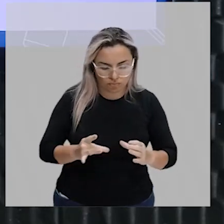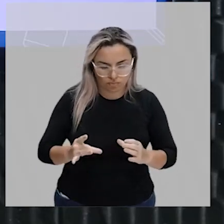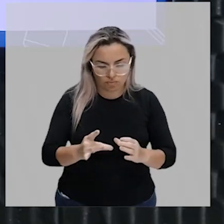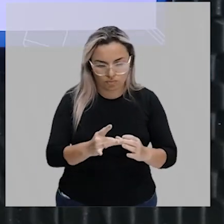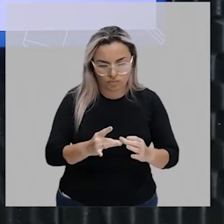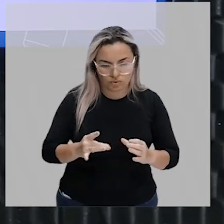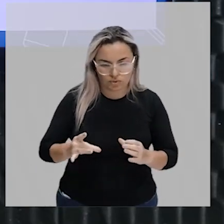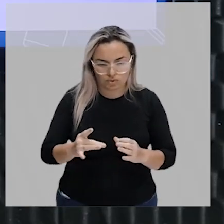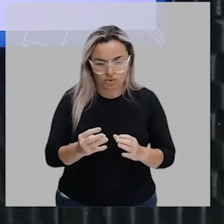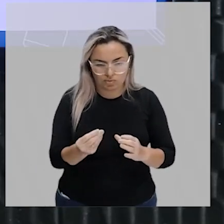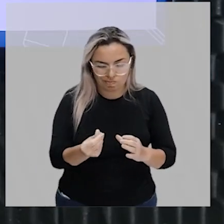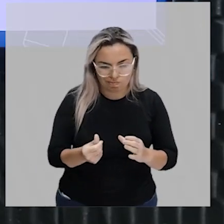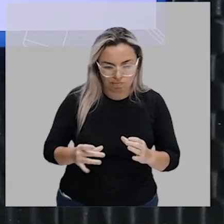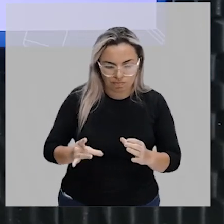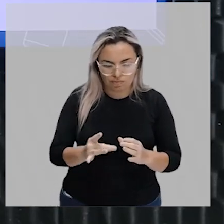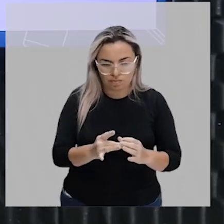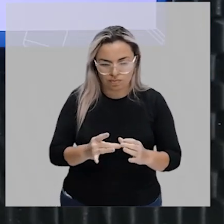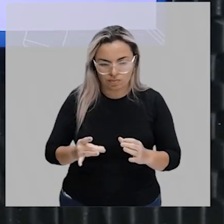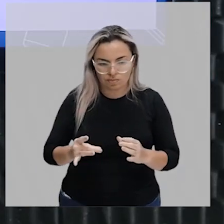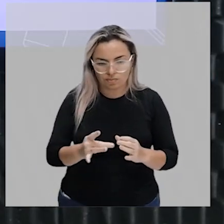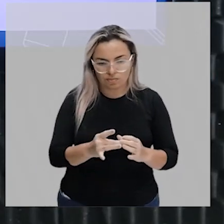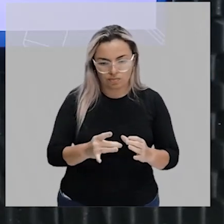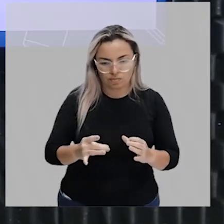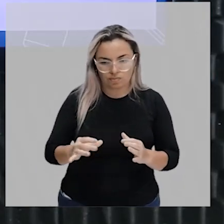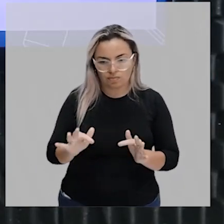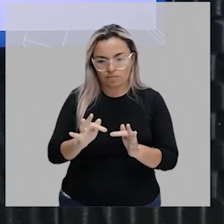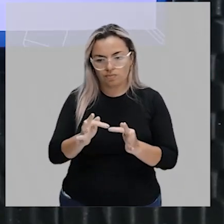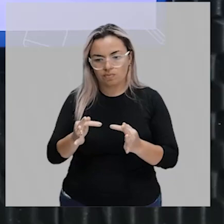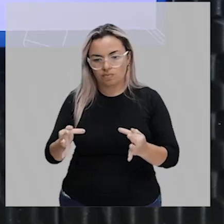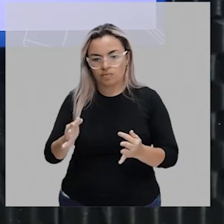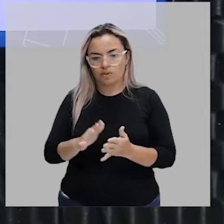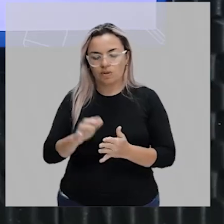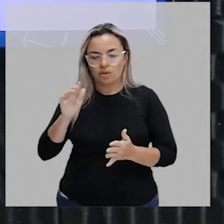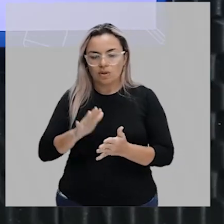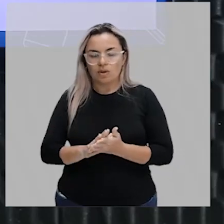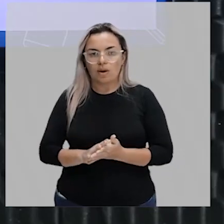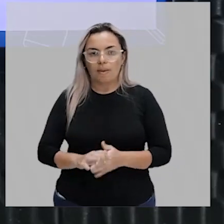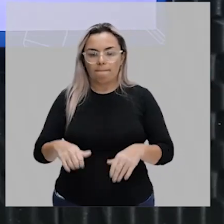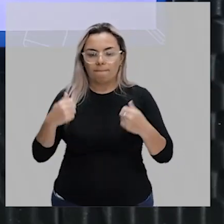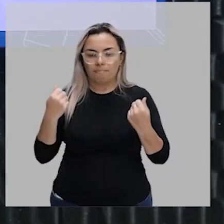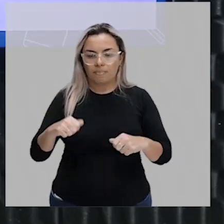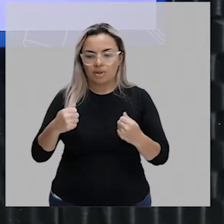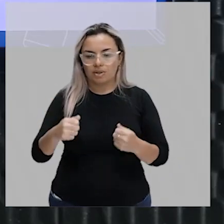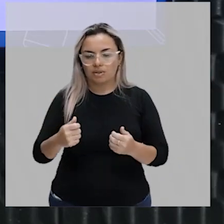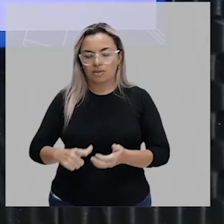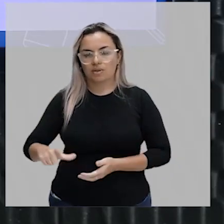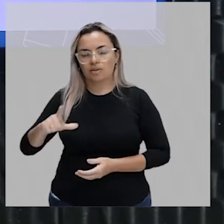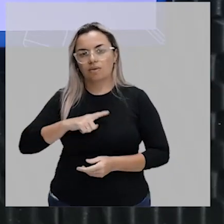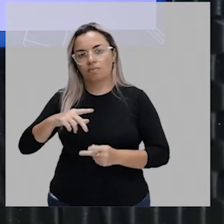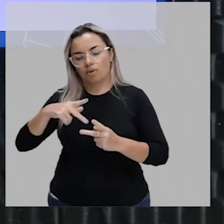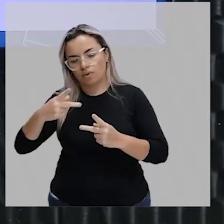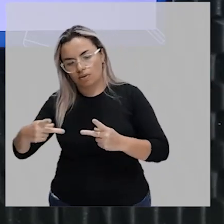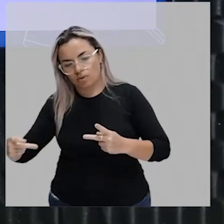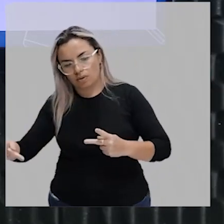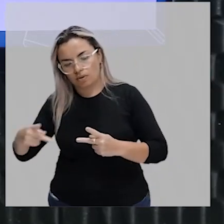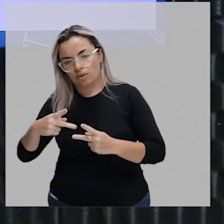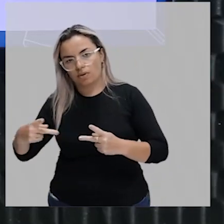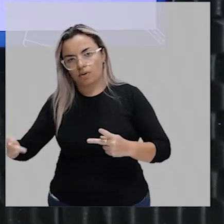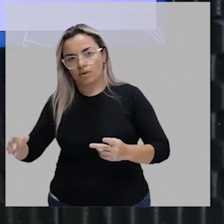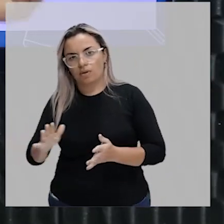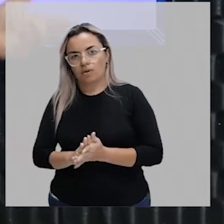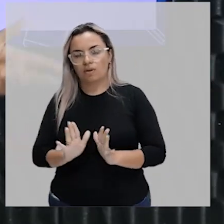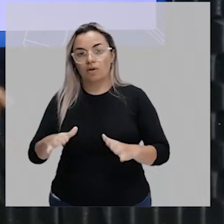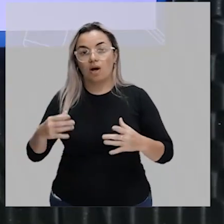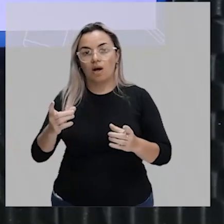os coacervados. Coacervados simples dependem da existência de proteína, tá? Precisa de ter proteína. E eles